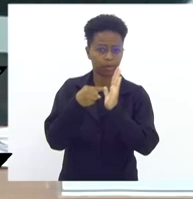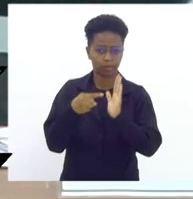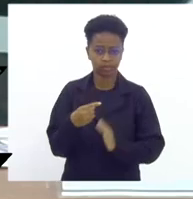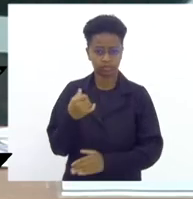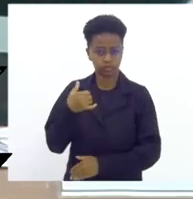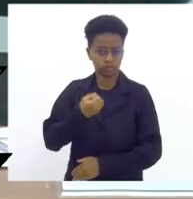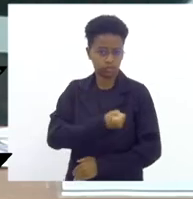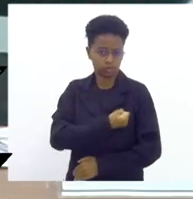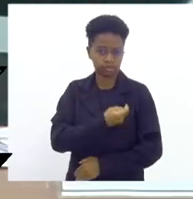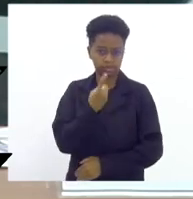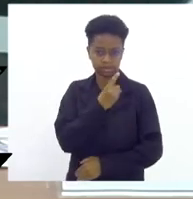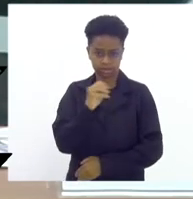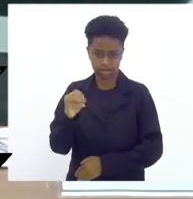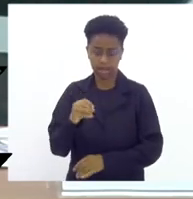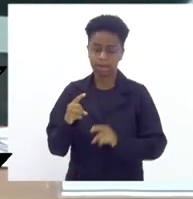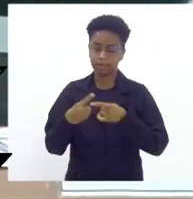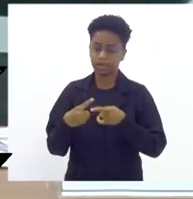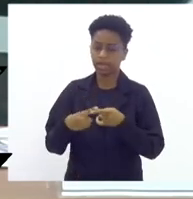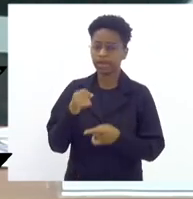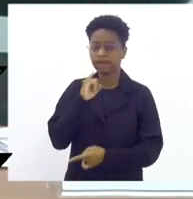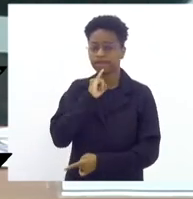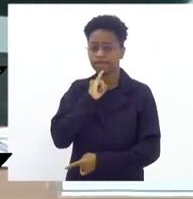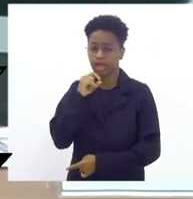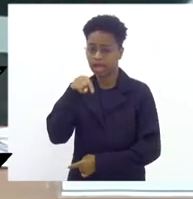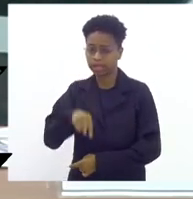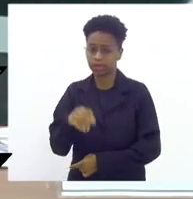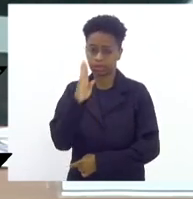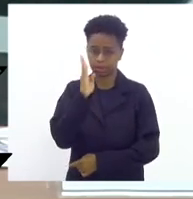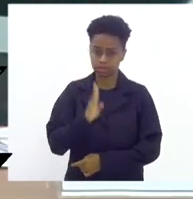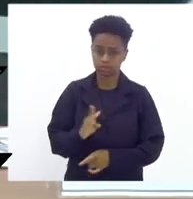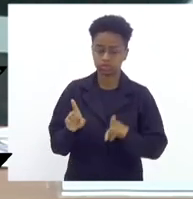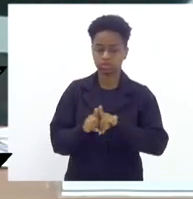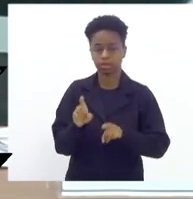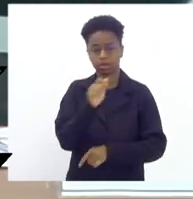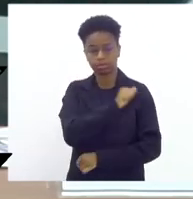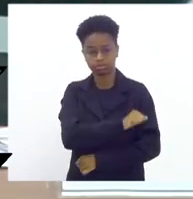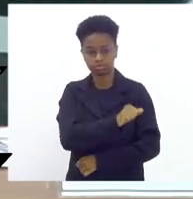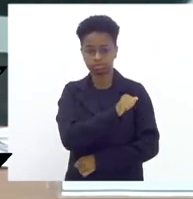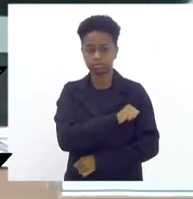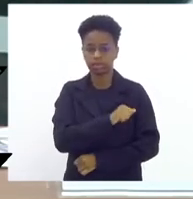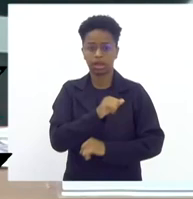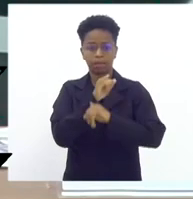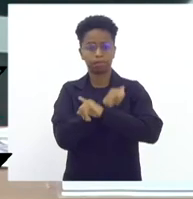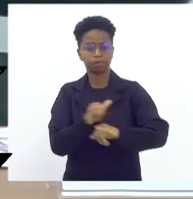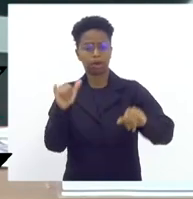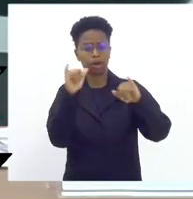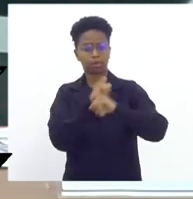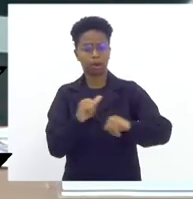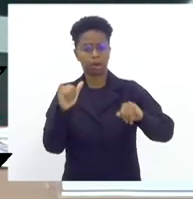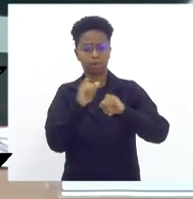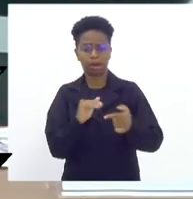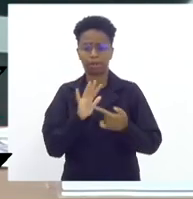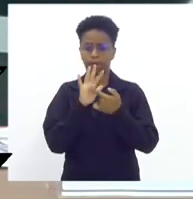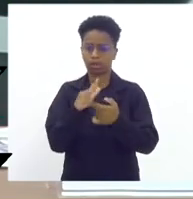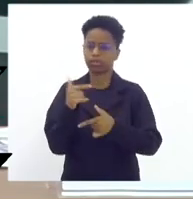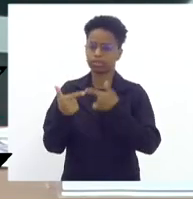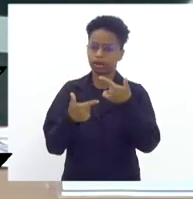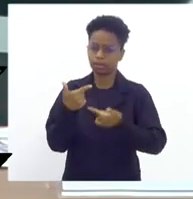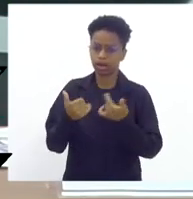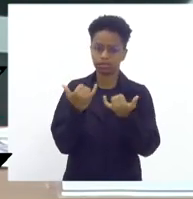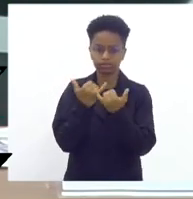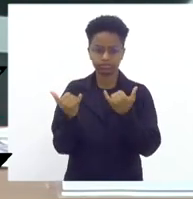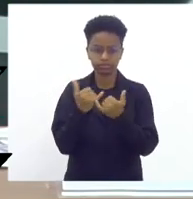o nosso país e o nosso estado tem sido publicizado denúncia de trabalho análogo à escravidão